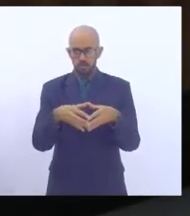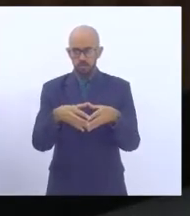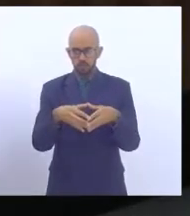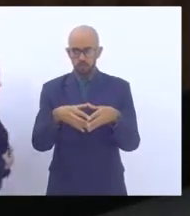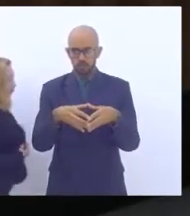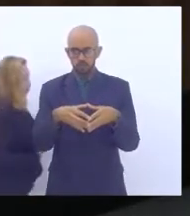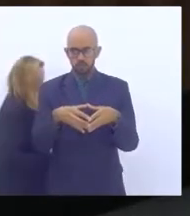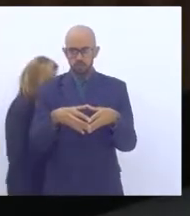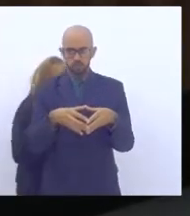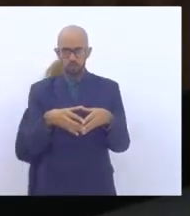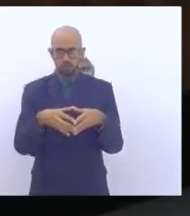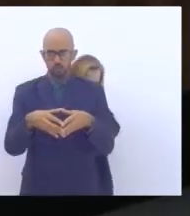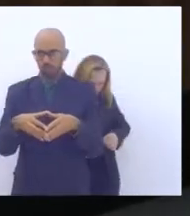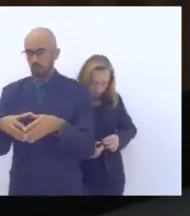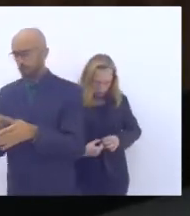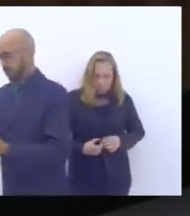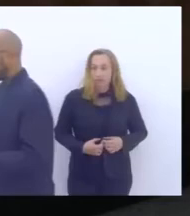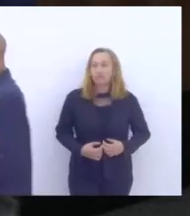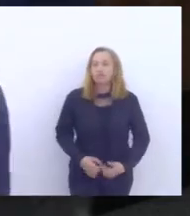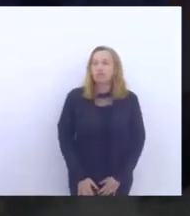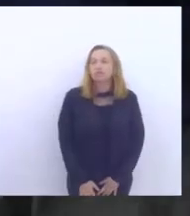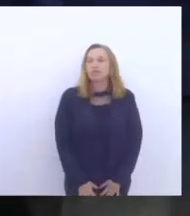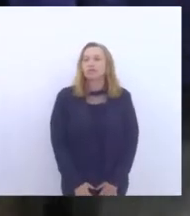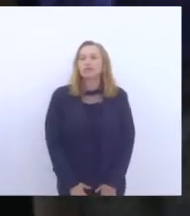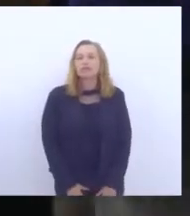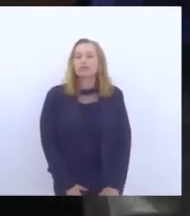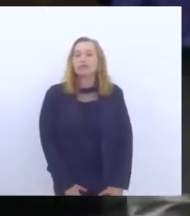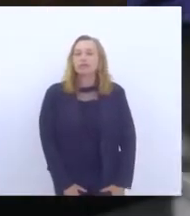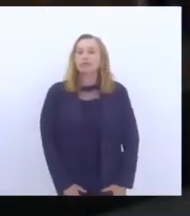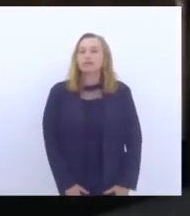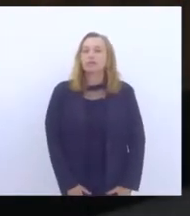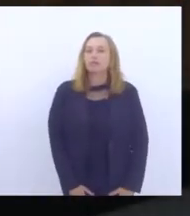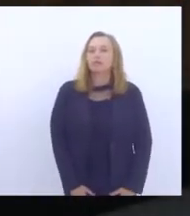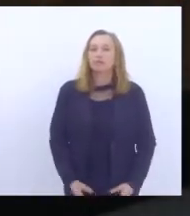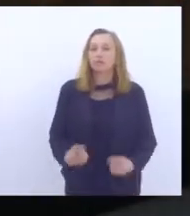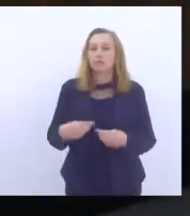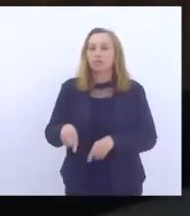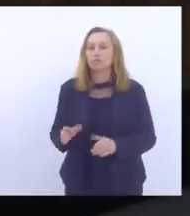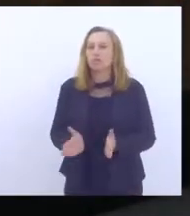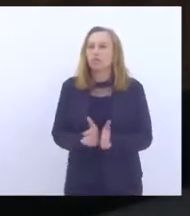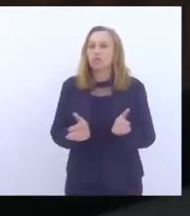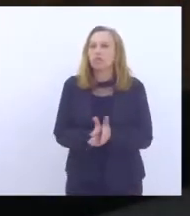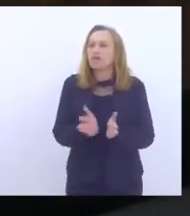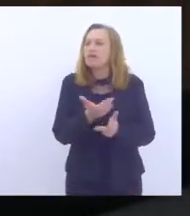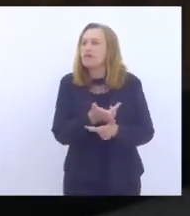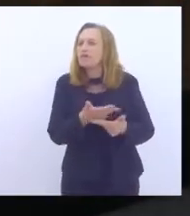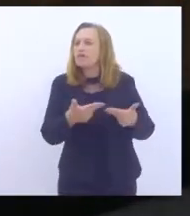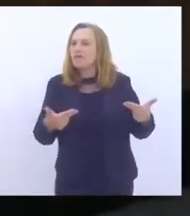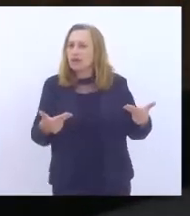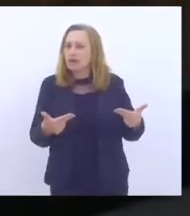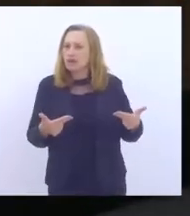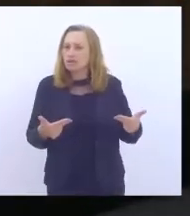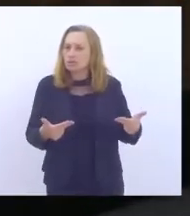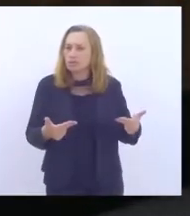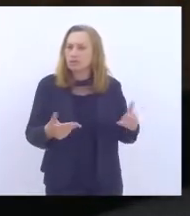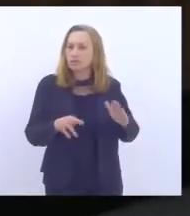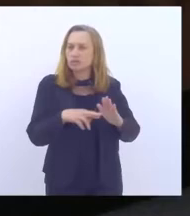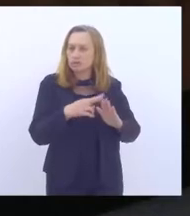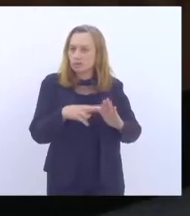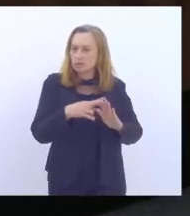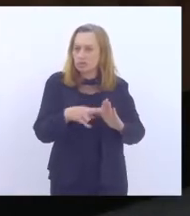o combate da pobreza em cima e várias resoluções essa audiência